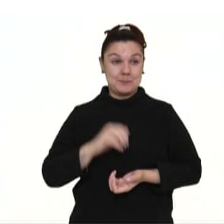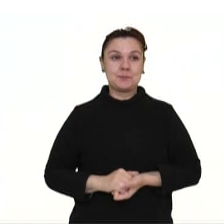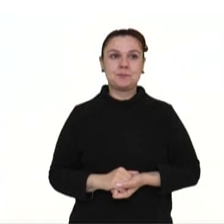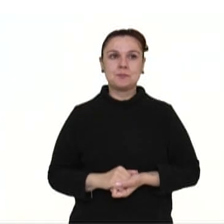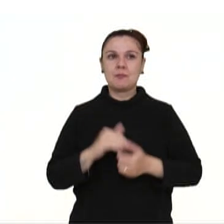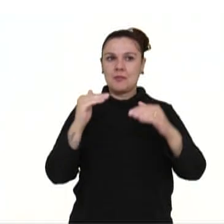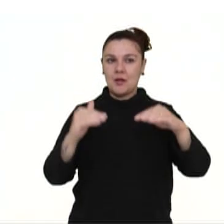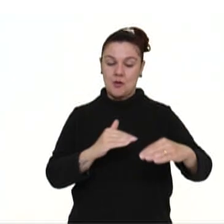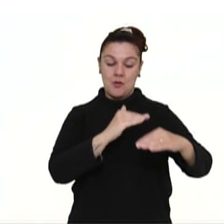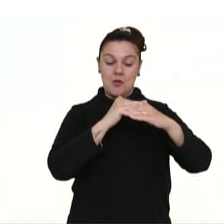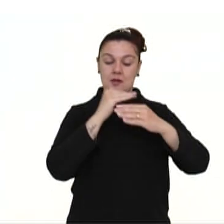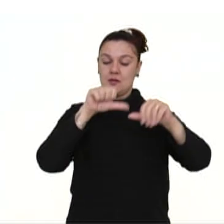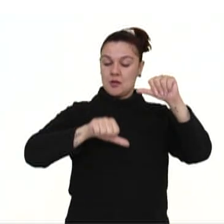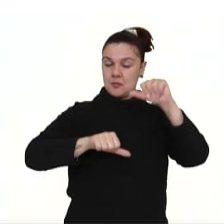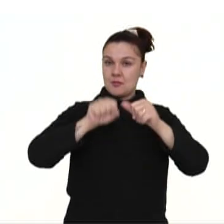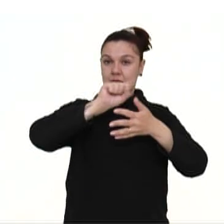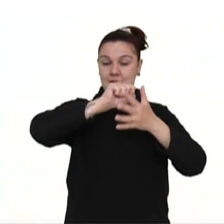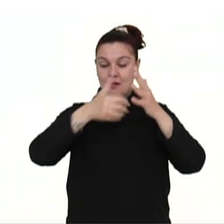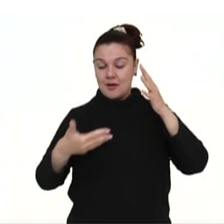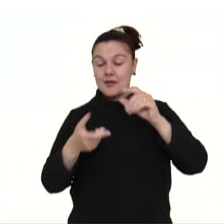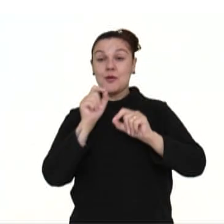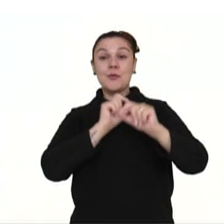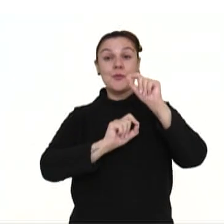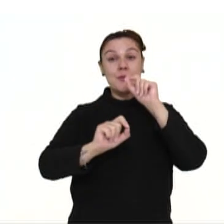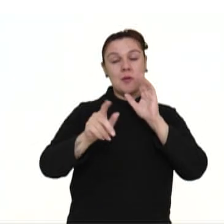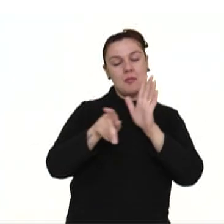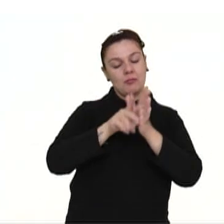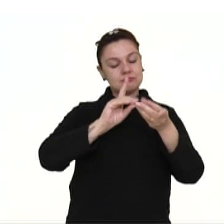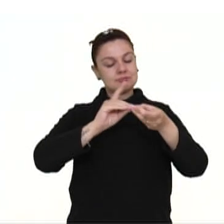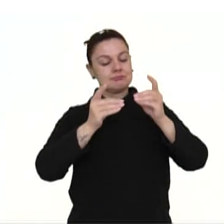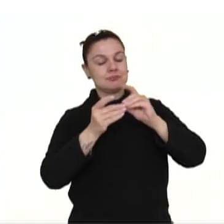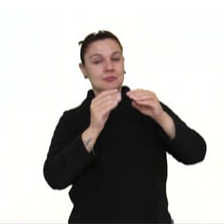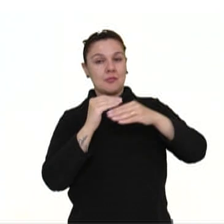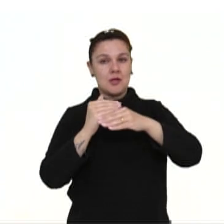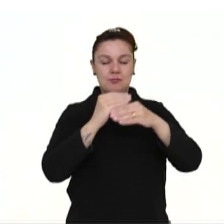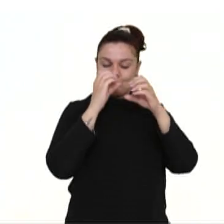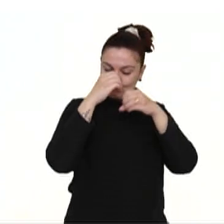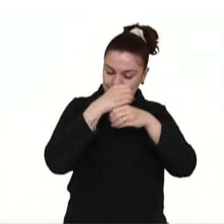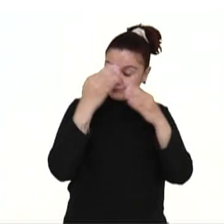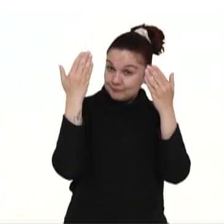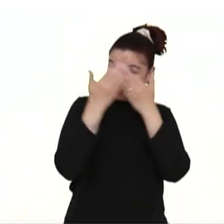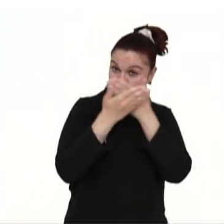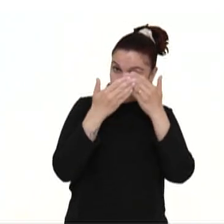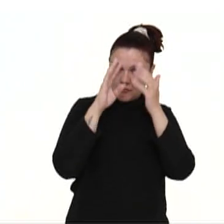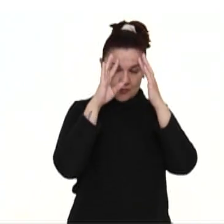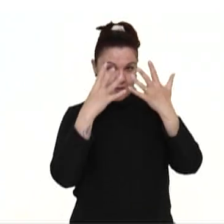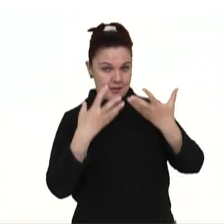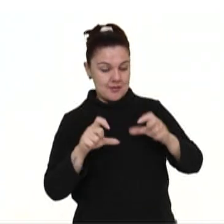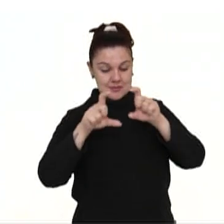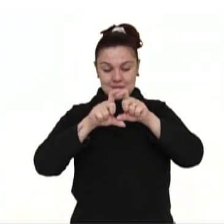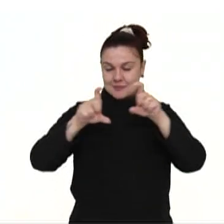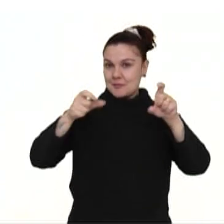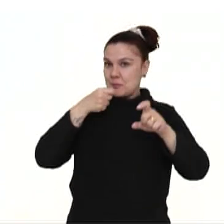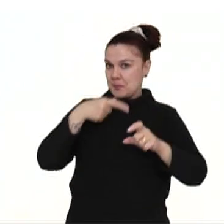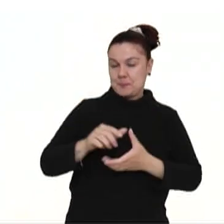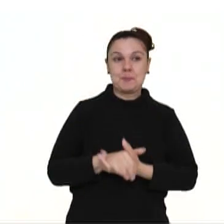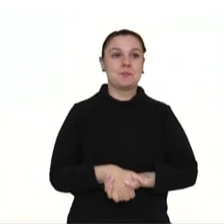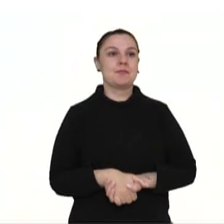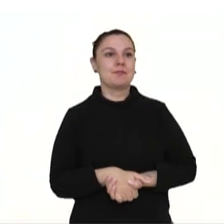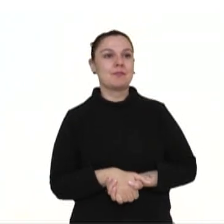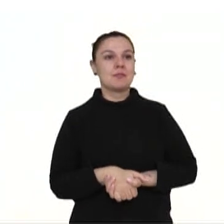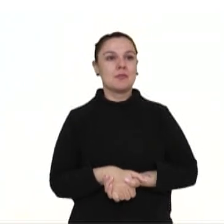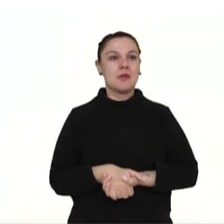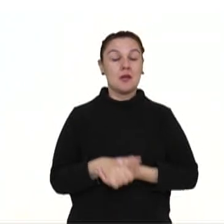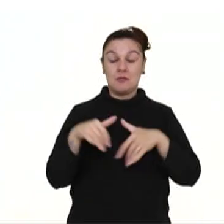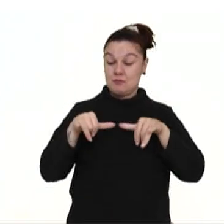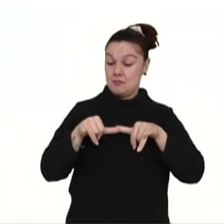O equilíbrio químico se caracteriza por ser uma dinâmica em nível microscópico. Considere a tirinha a seguir. Então eles estão